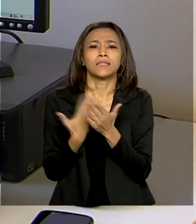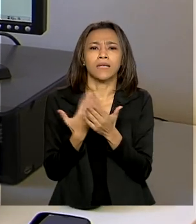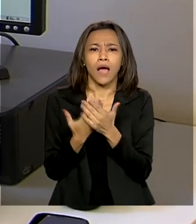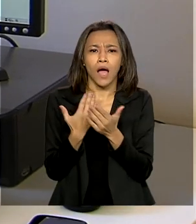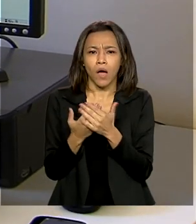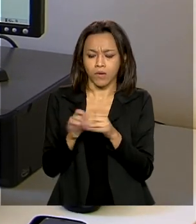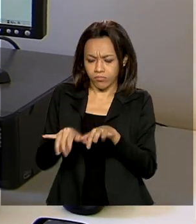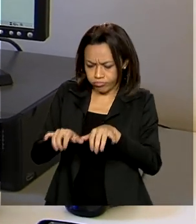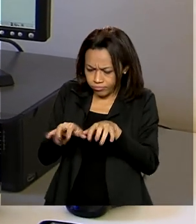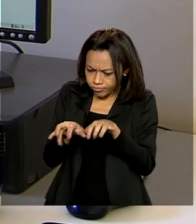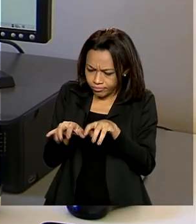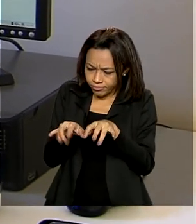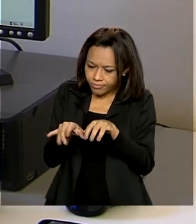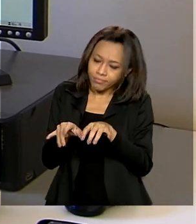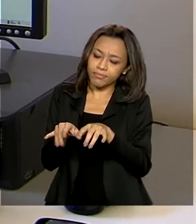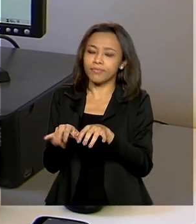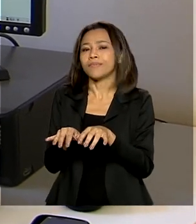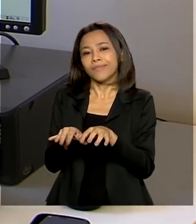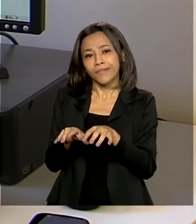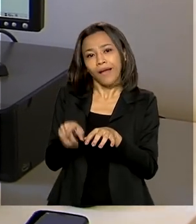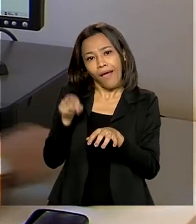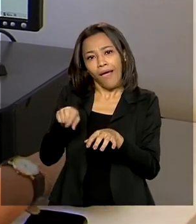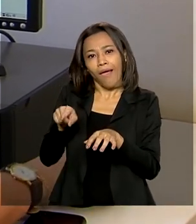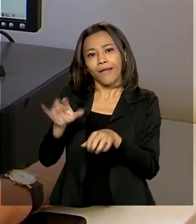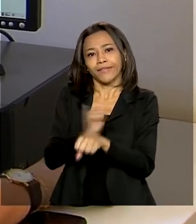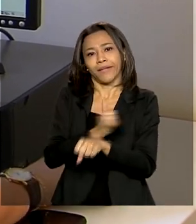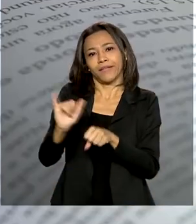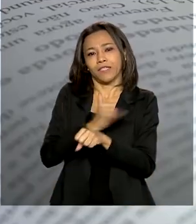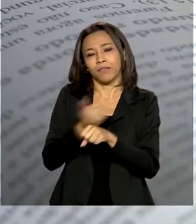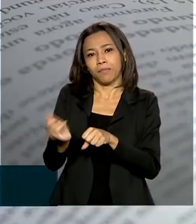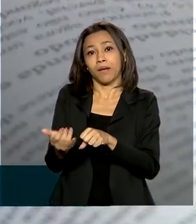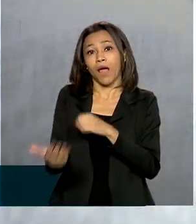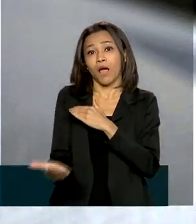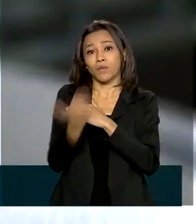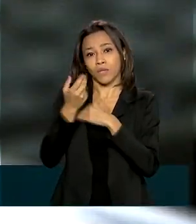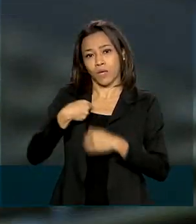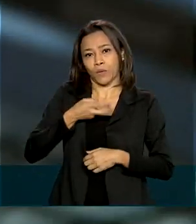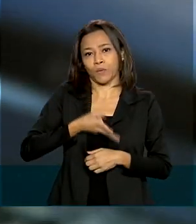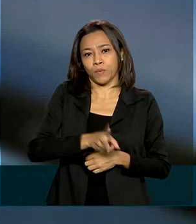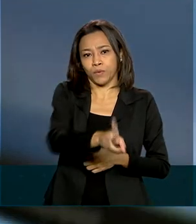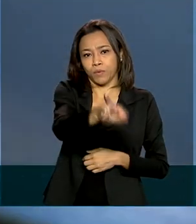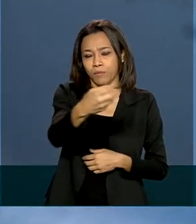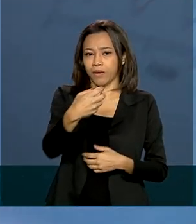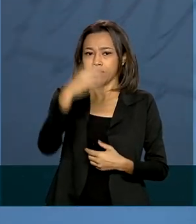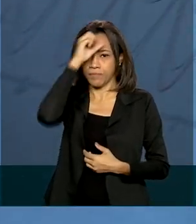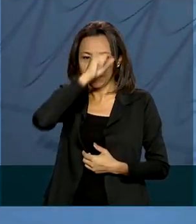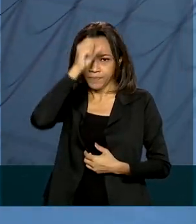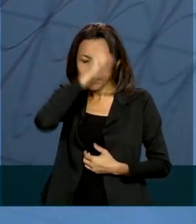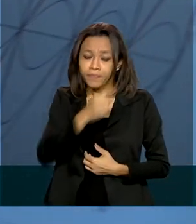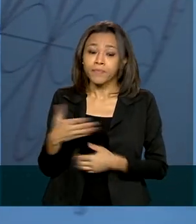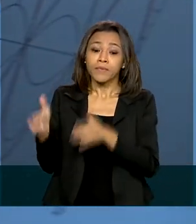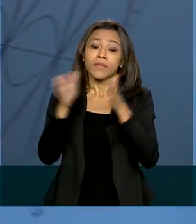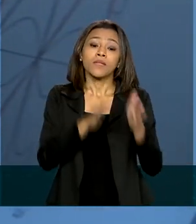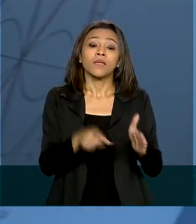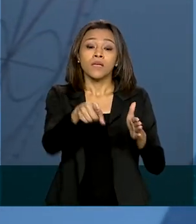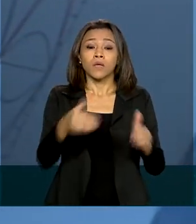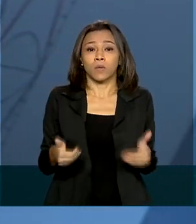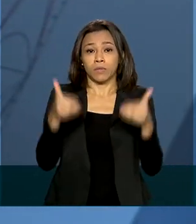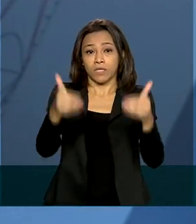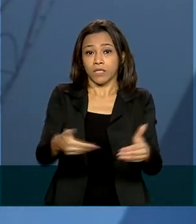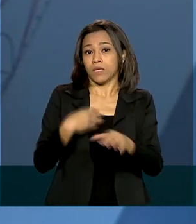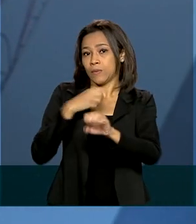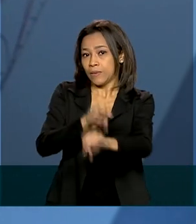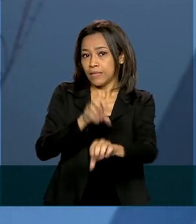tem sido a única alternativa para continuação das atividades de ensino diante disso o ministério da educação anunciou